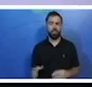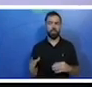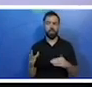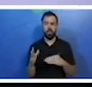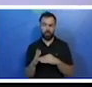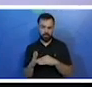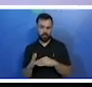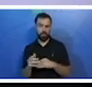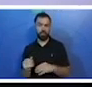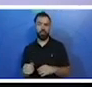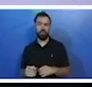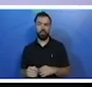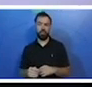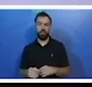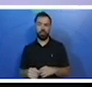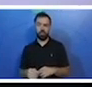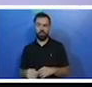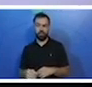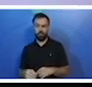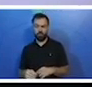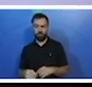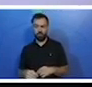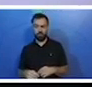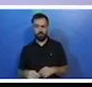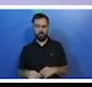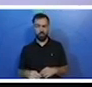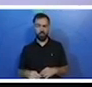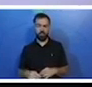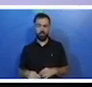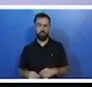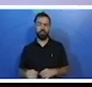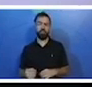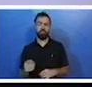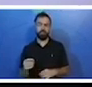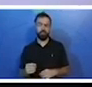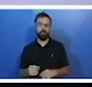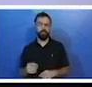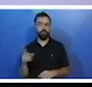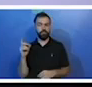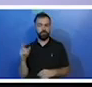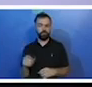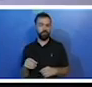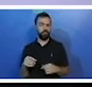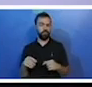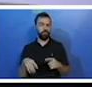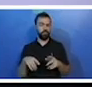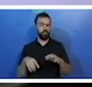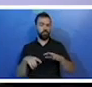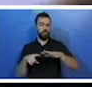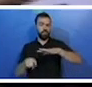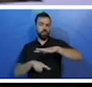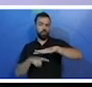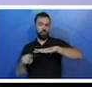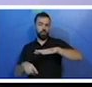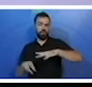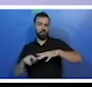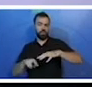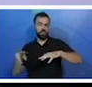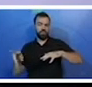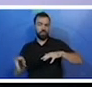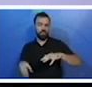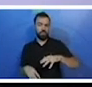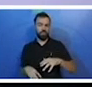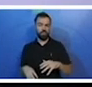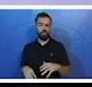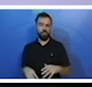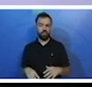chegar, aí vocês veem aqui, ó, a bicicleta aqui meio que de madeira, com rodas assimétricas, né, com tamanho diferenciado, até chegar nas